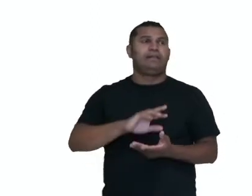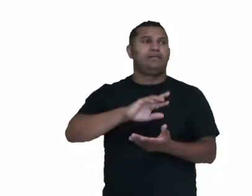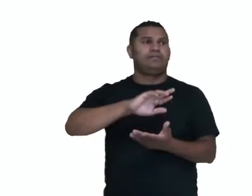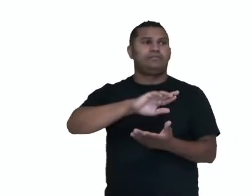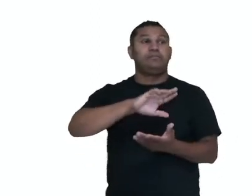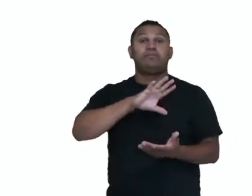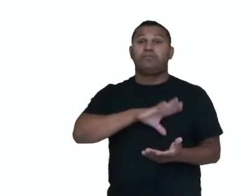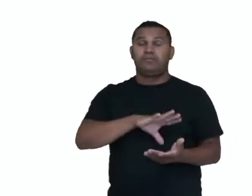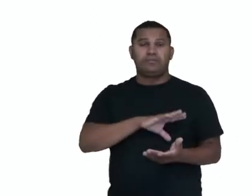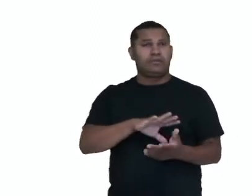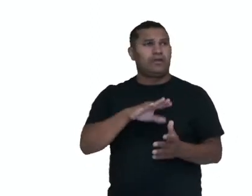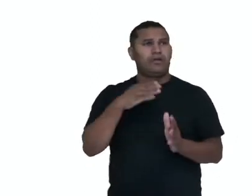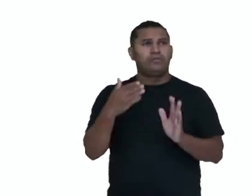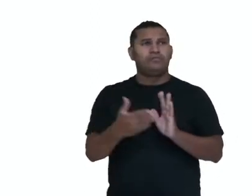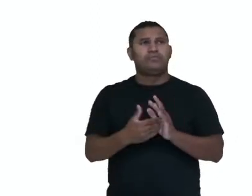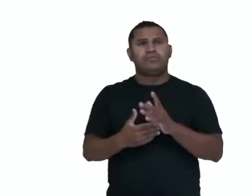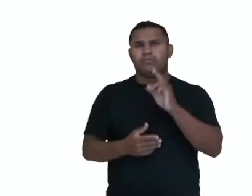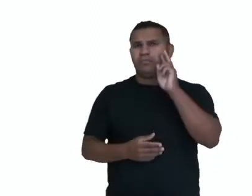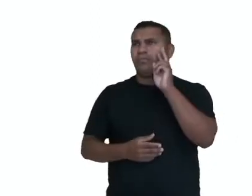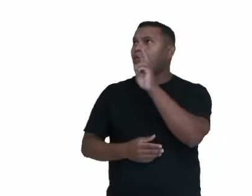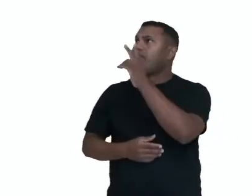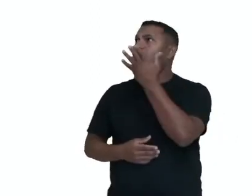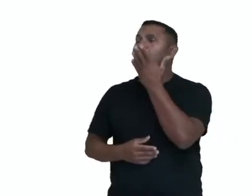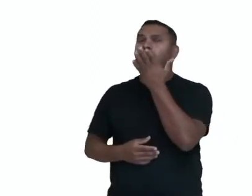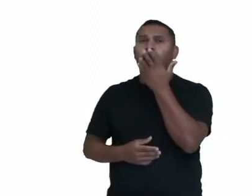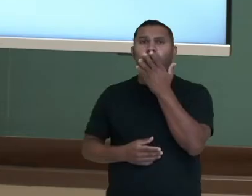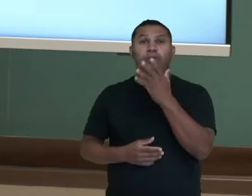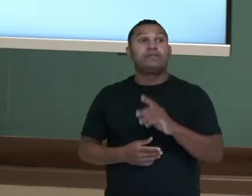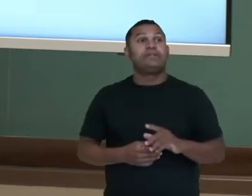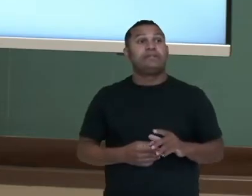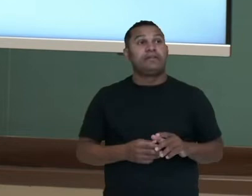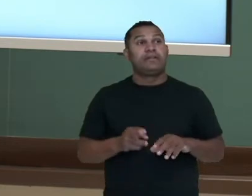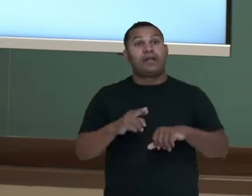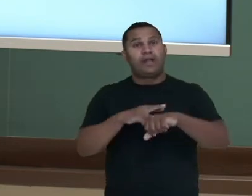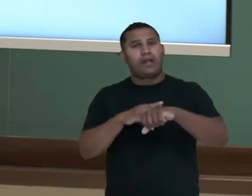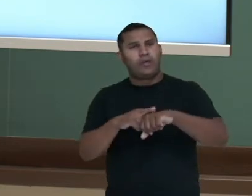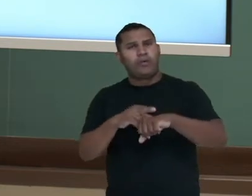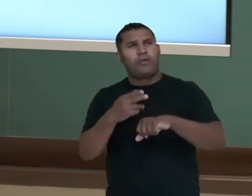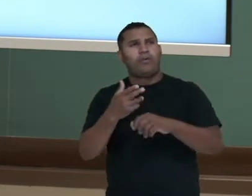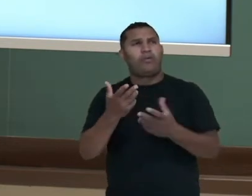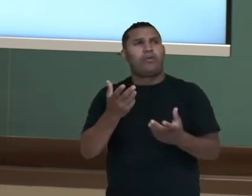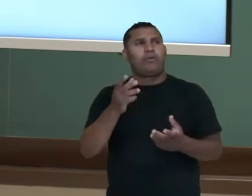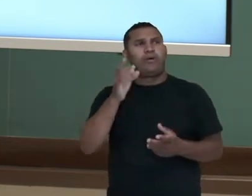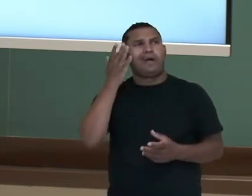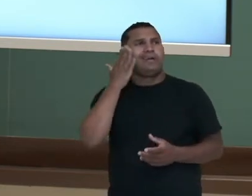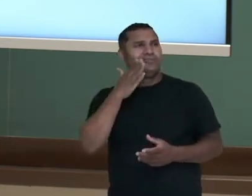domínio, Aqui a Alemanha dominando alguns pontos. Então se partilha o